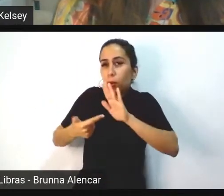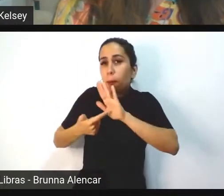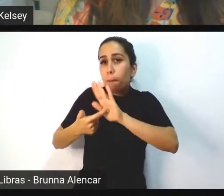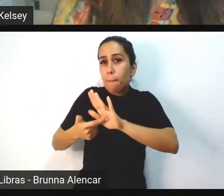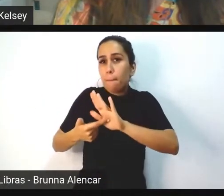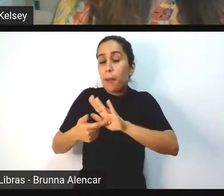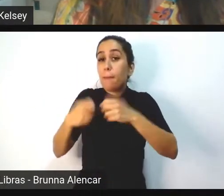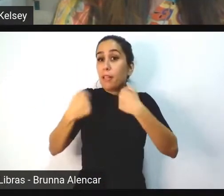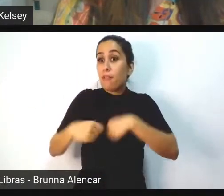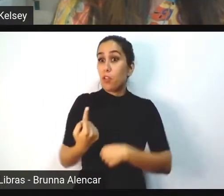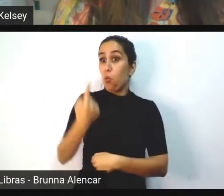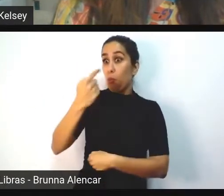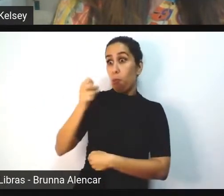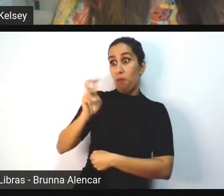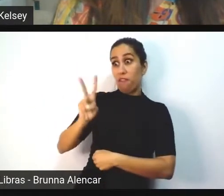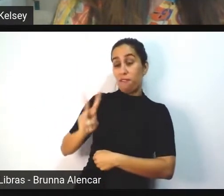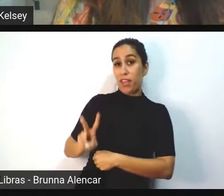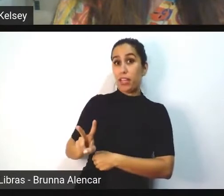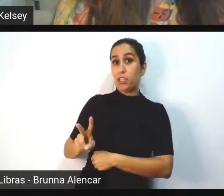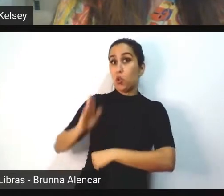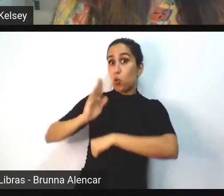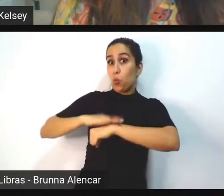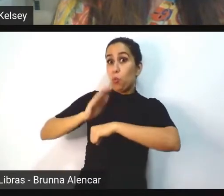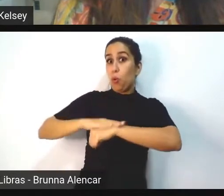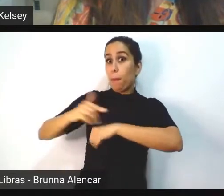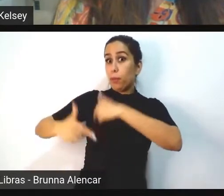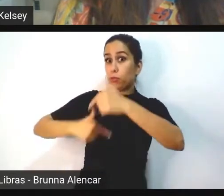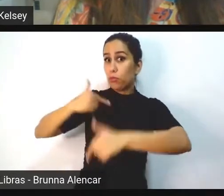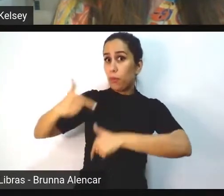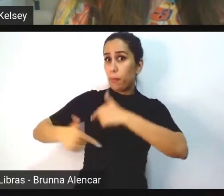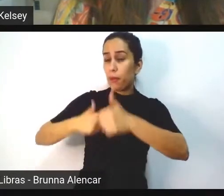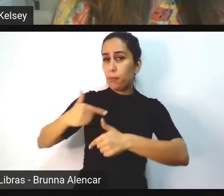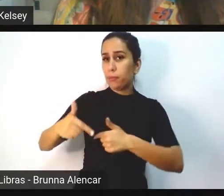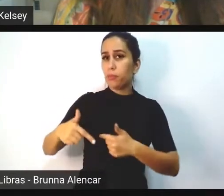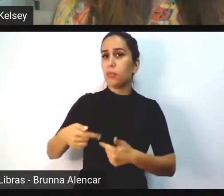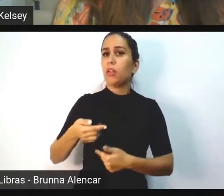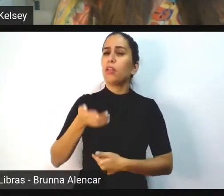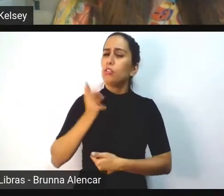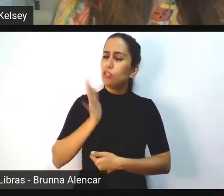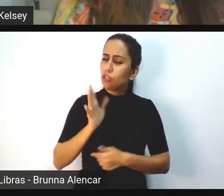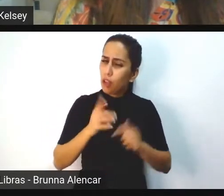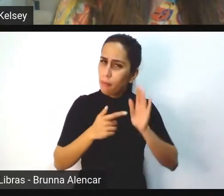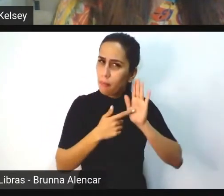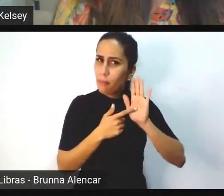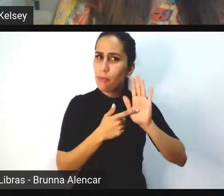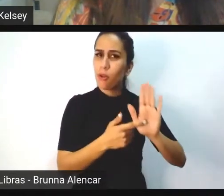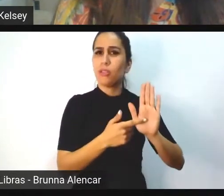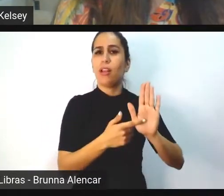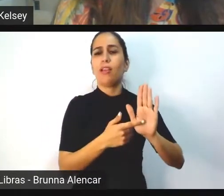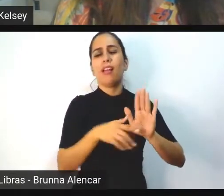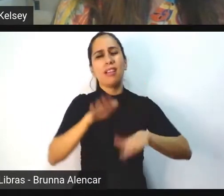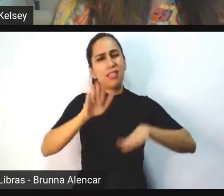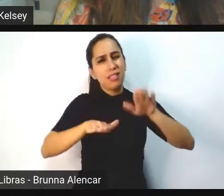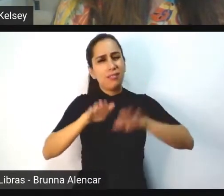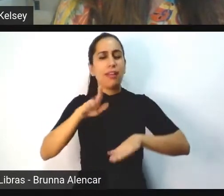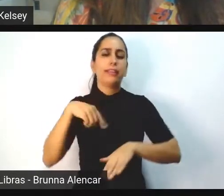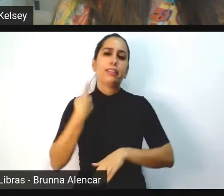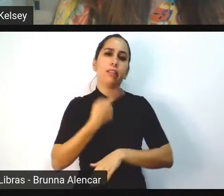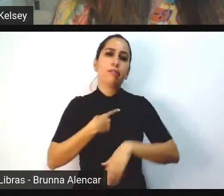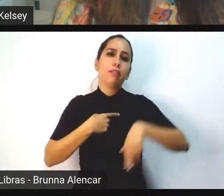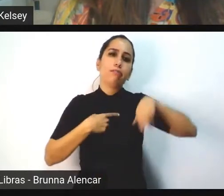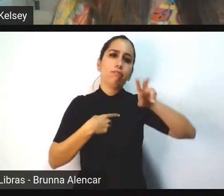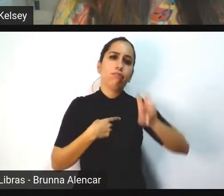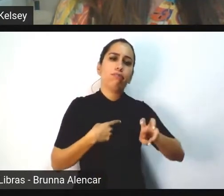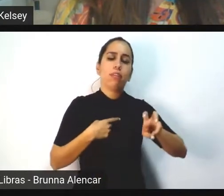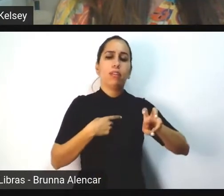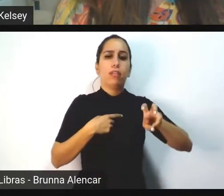turno trabalhar, né? Como eu mostrei para vocês, há uma tendência de quando a gente está sentado, a gente perder a lordose,